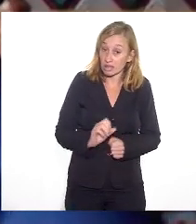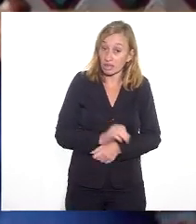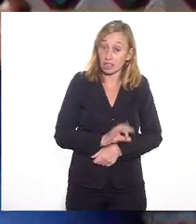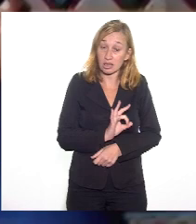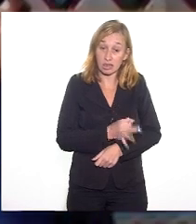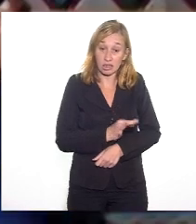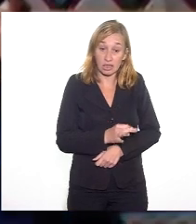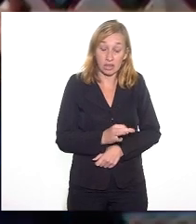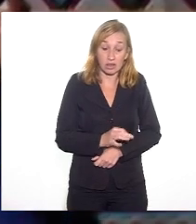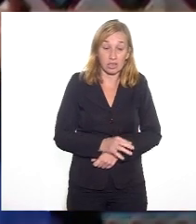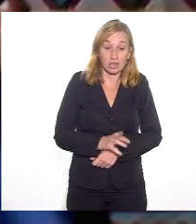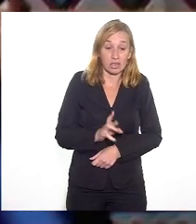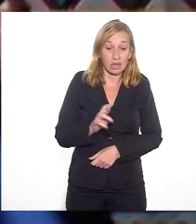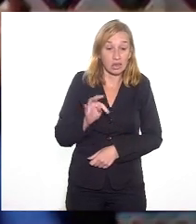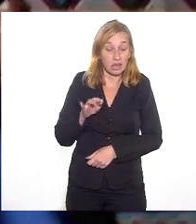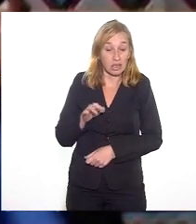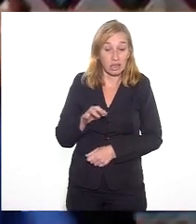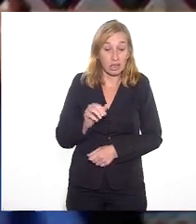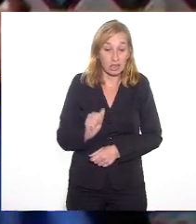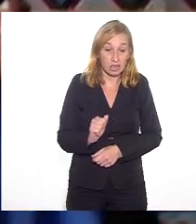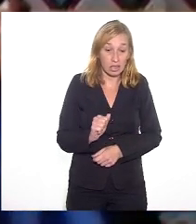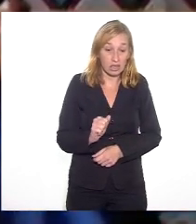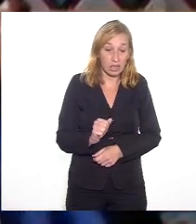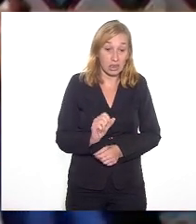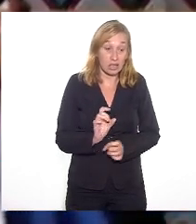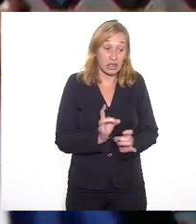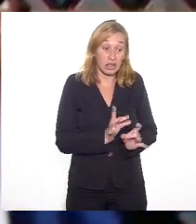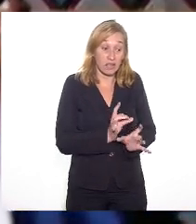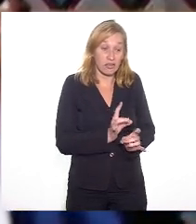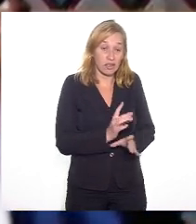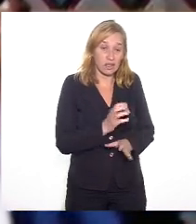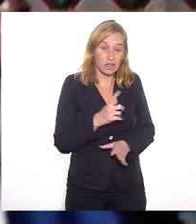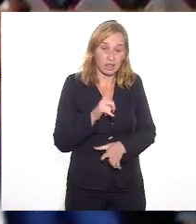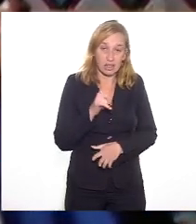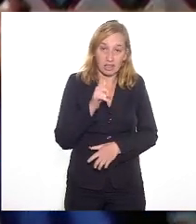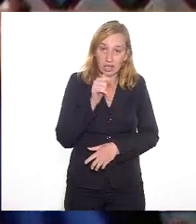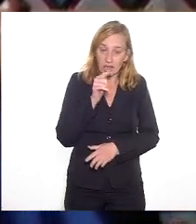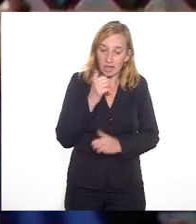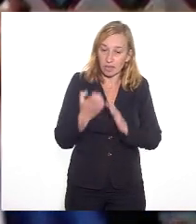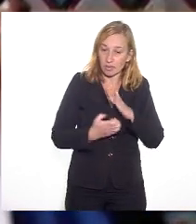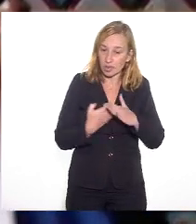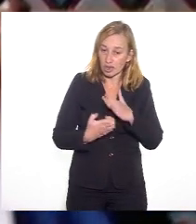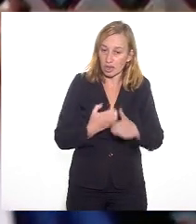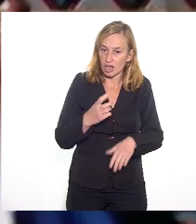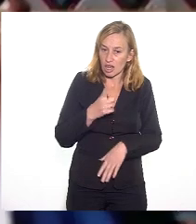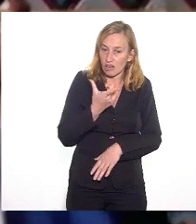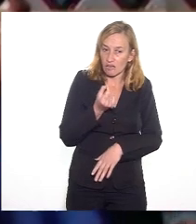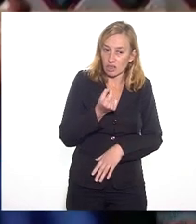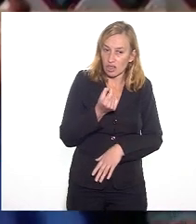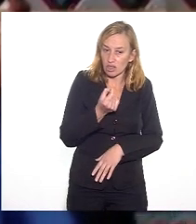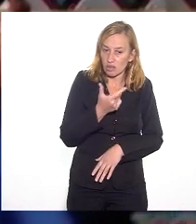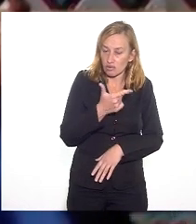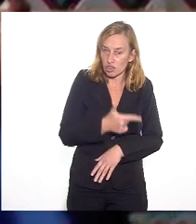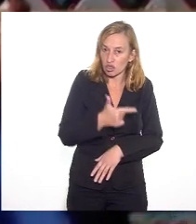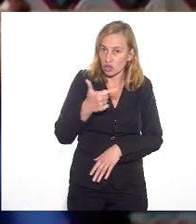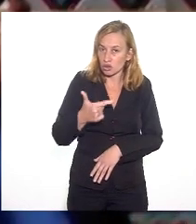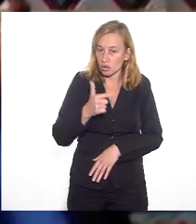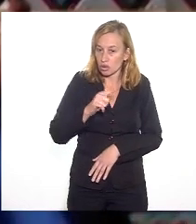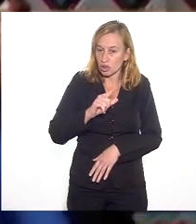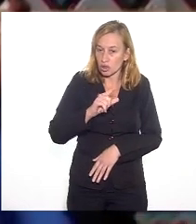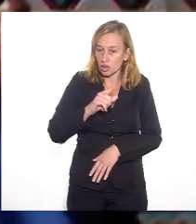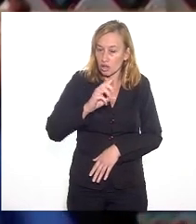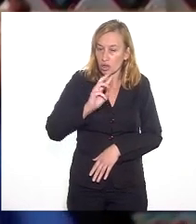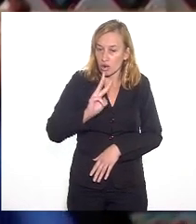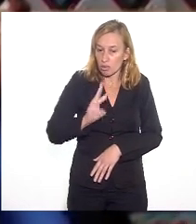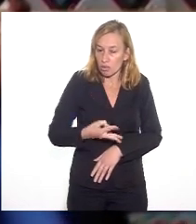a receita da venda da SEDAI, quer dizer, que foi pouco mais de 22 bilhões, o que será feito com